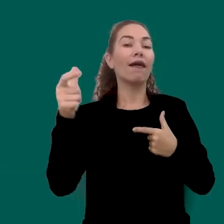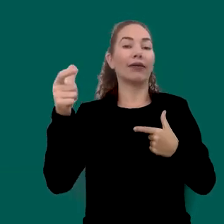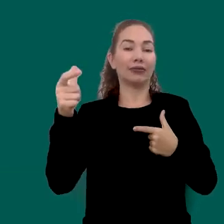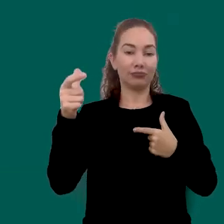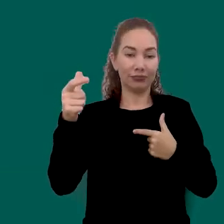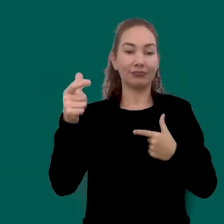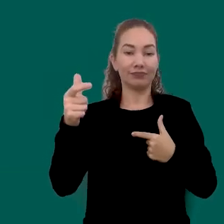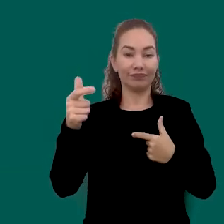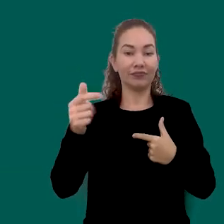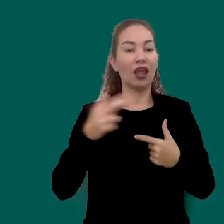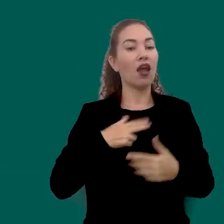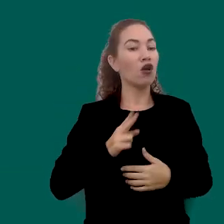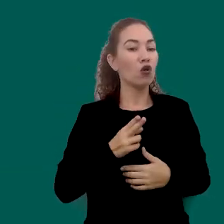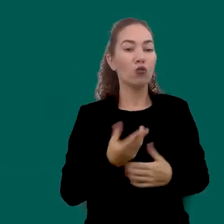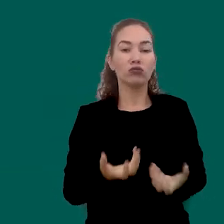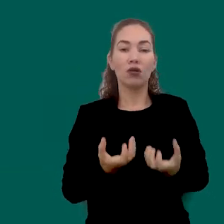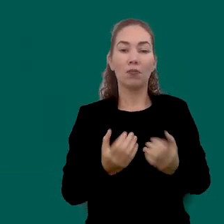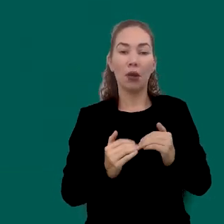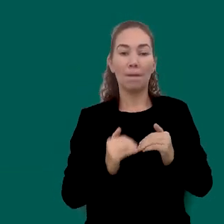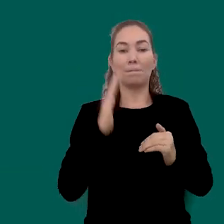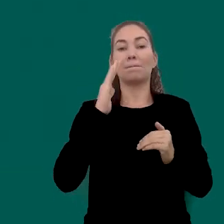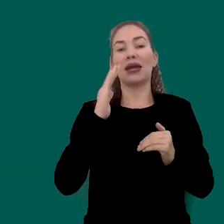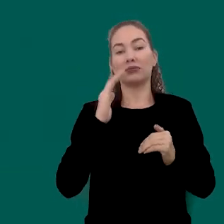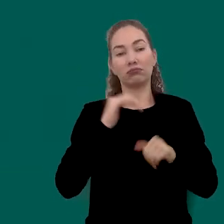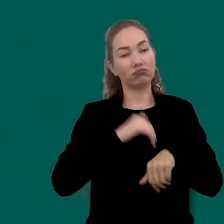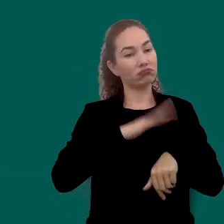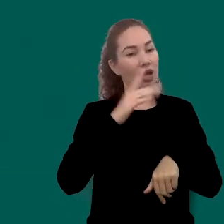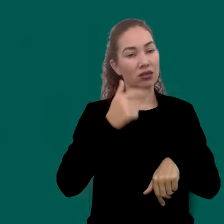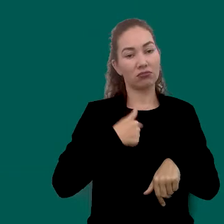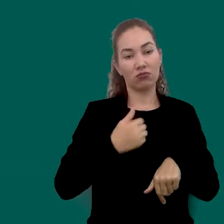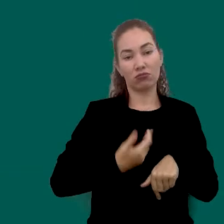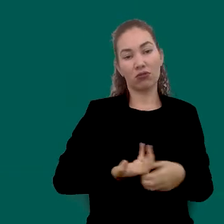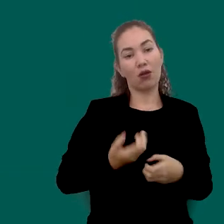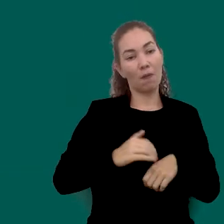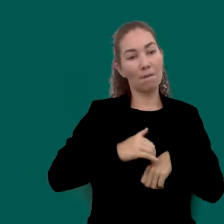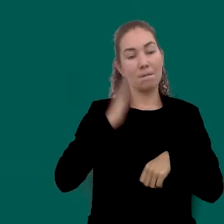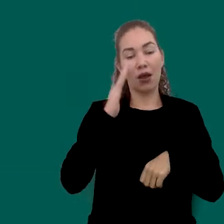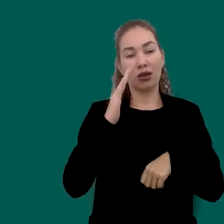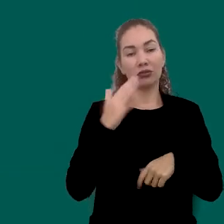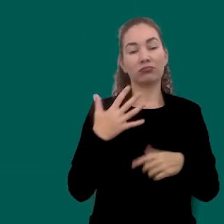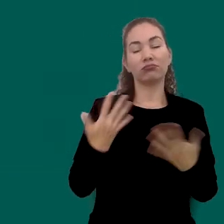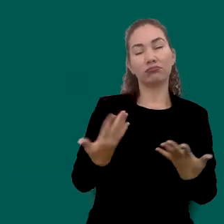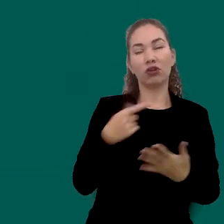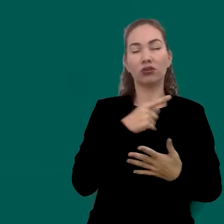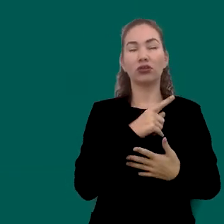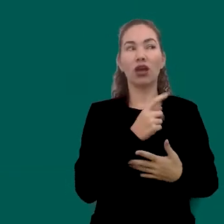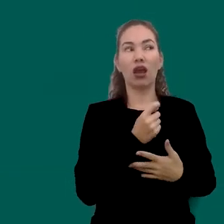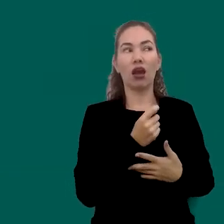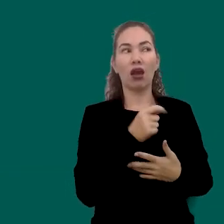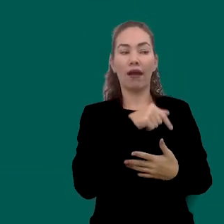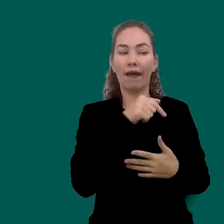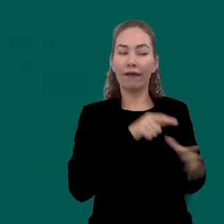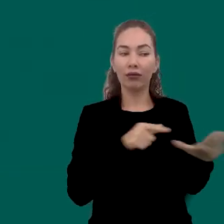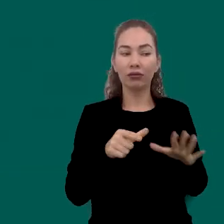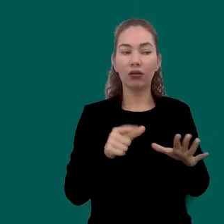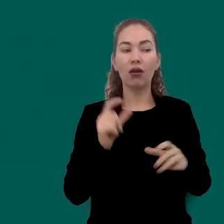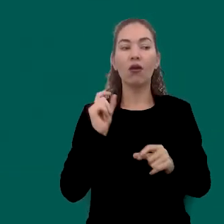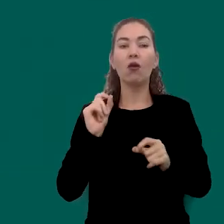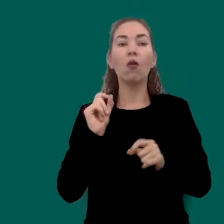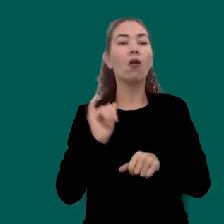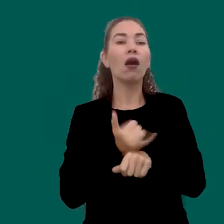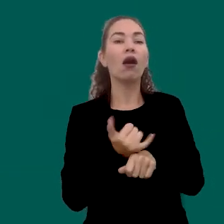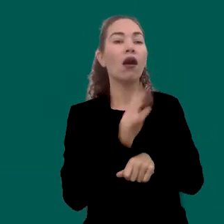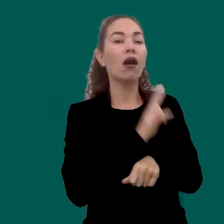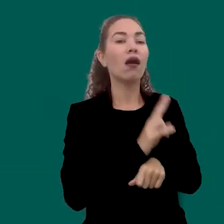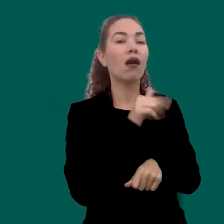rede. Eu quero estar sempre crescendo acima deles. Então eu analiso, poxa, o cara cresceu bastante essa semana. Que estratégia